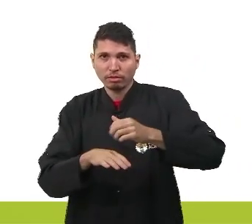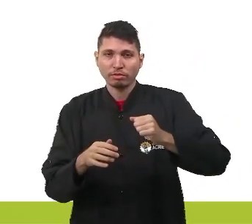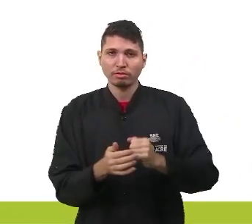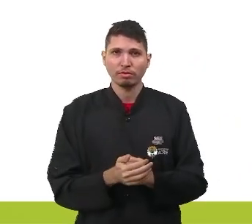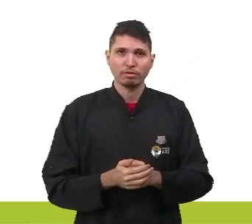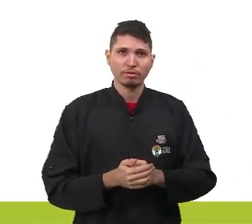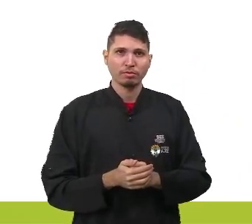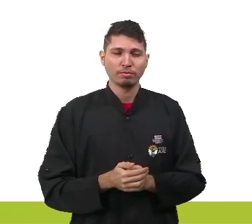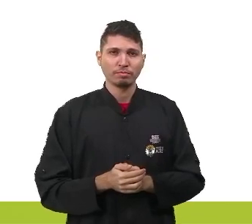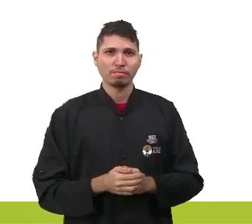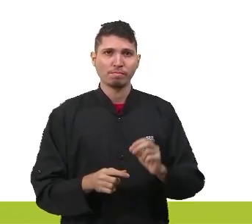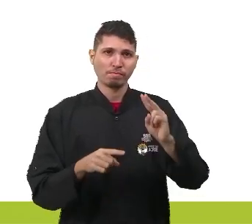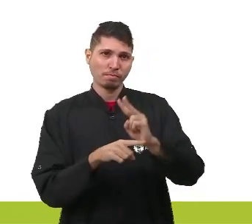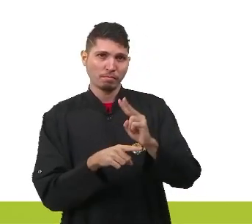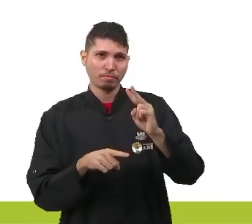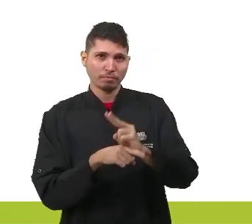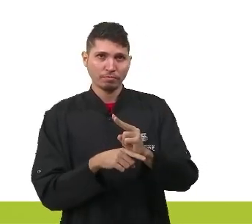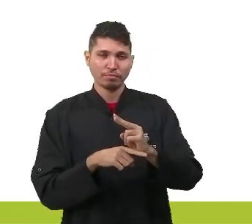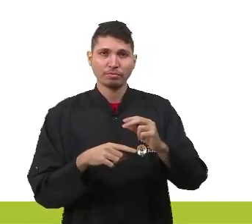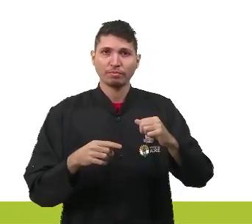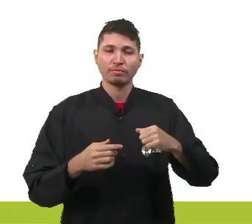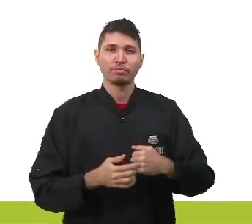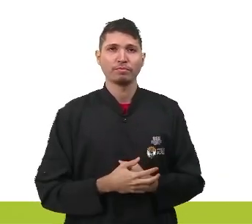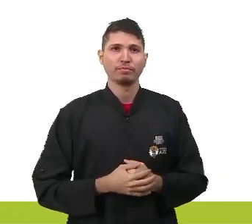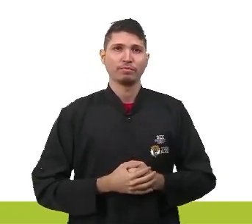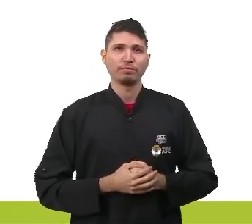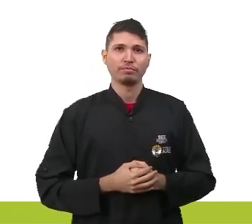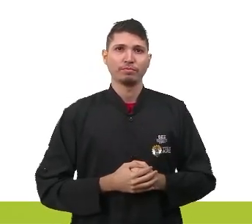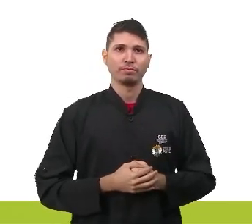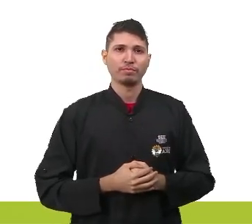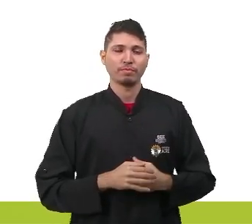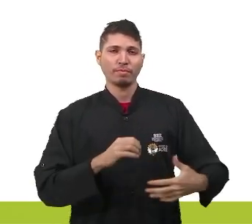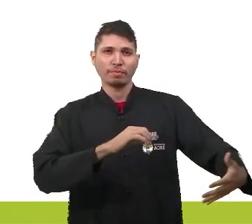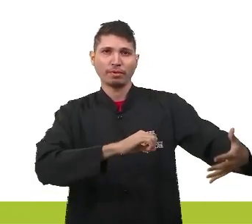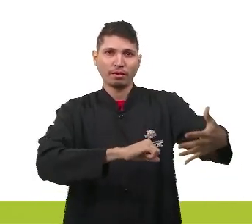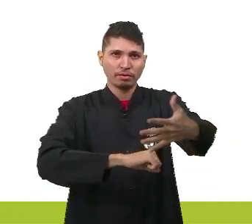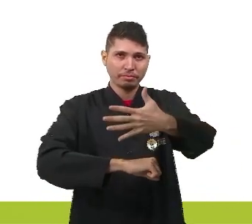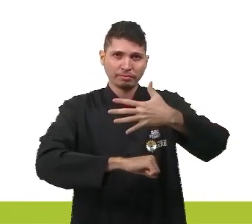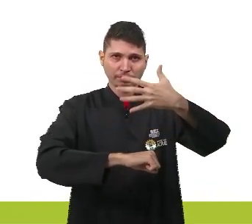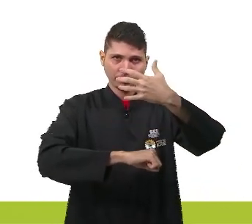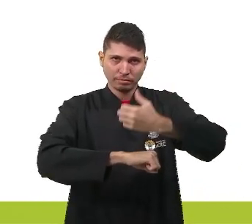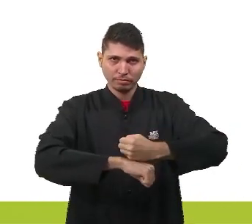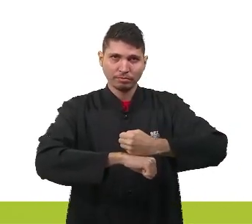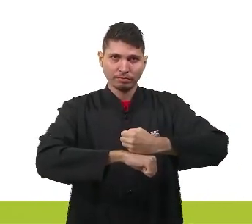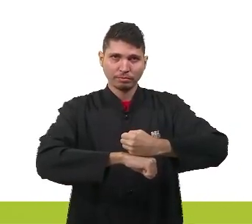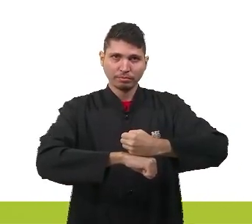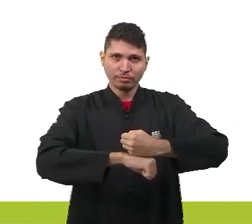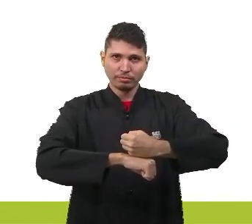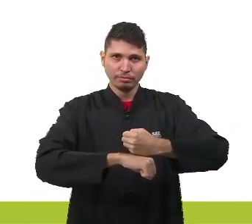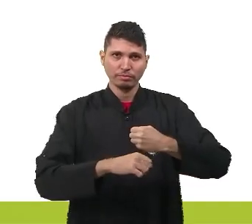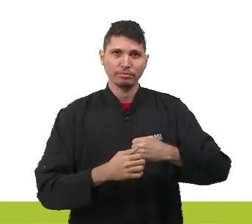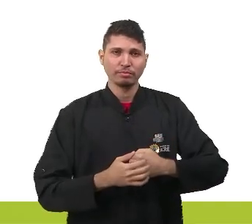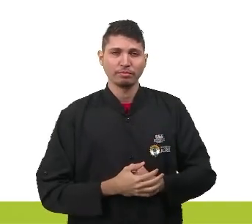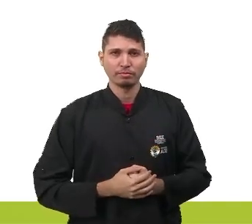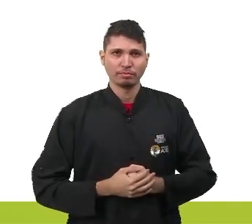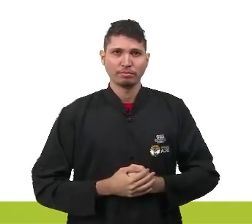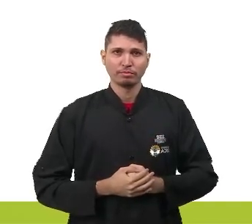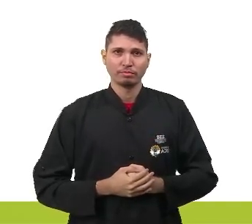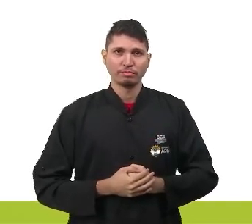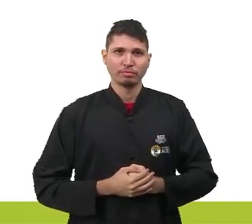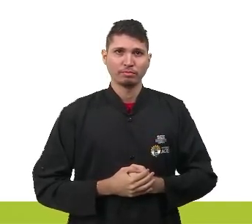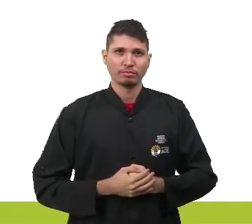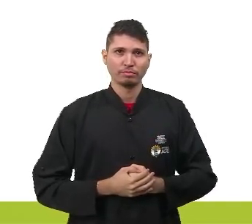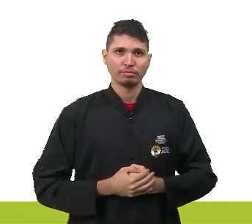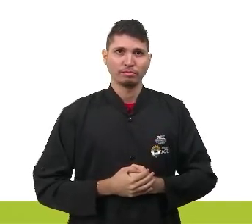produção nacional, por exemplo, né? Isso seria o protecionismo. O colonialismo já vem desse sentido aqui que eu já citei para vocês,